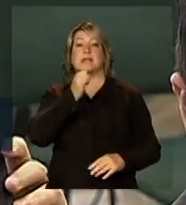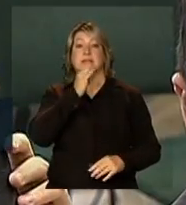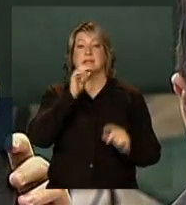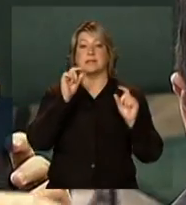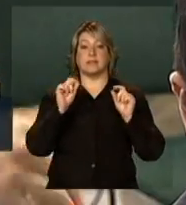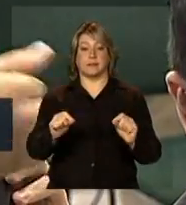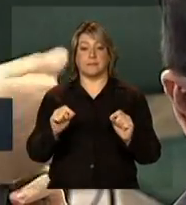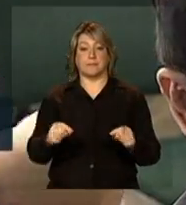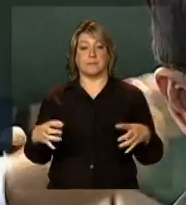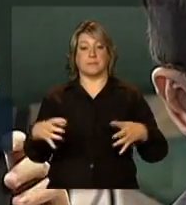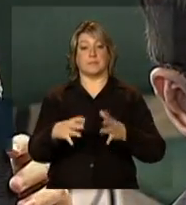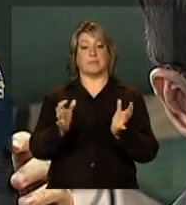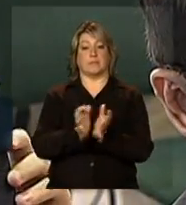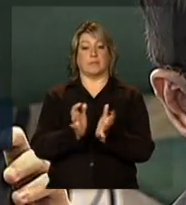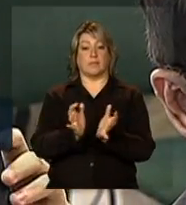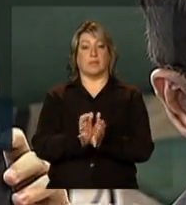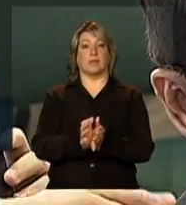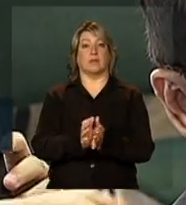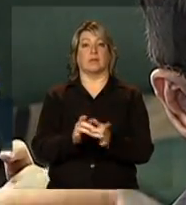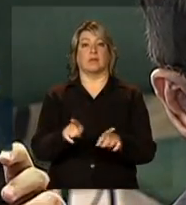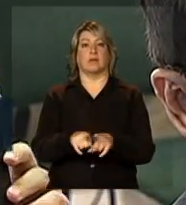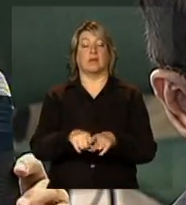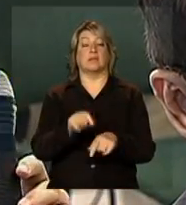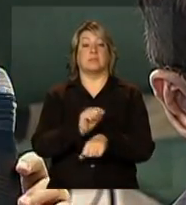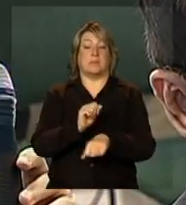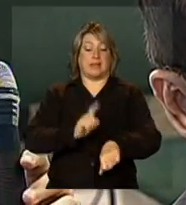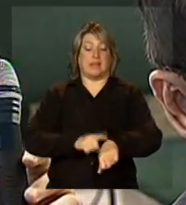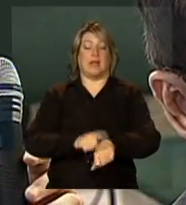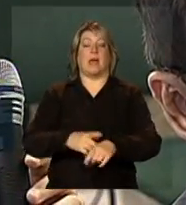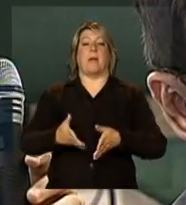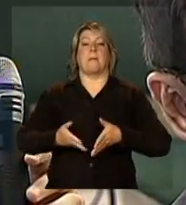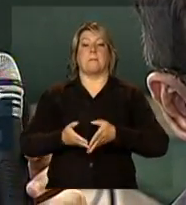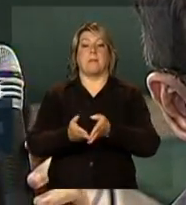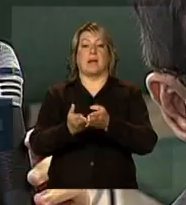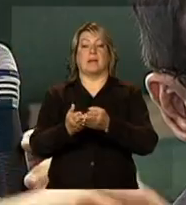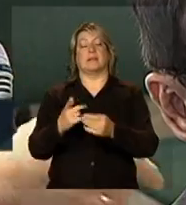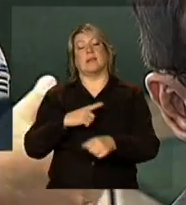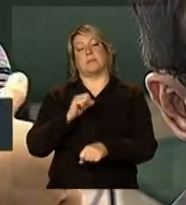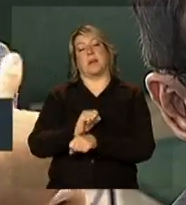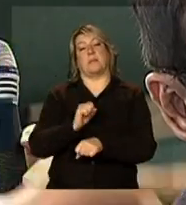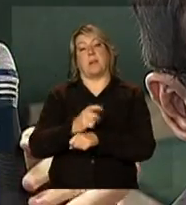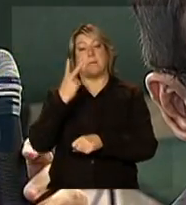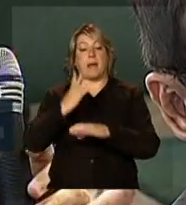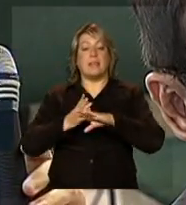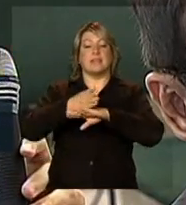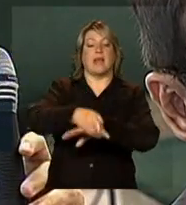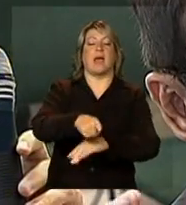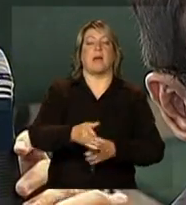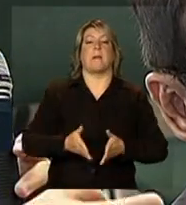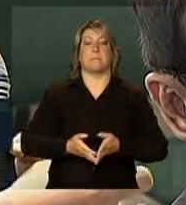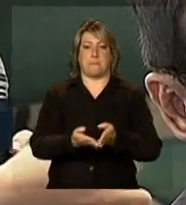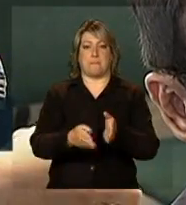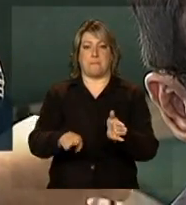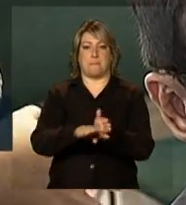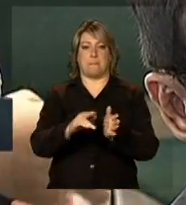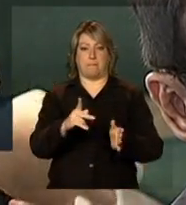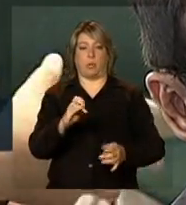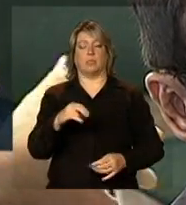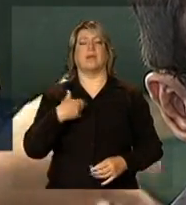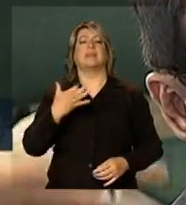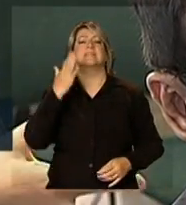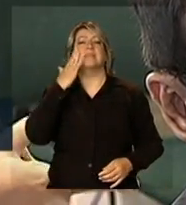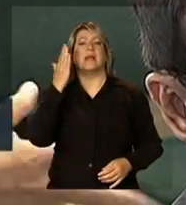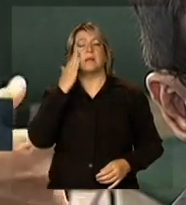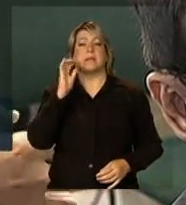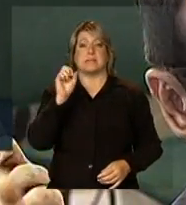reduzir drasticamente o tempo de espera que as embarcações têm para entrar nos portos. Eu queria saber como é que isso vai ser feito, já que várias